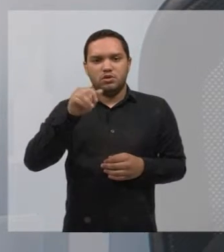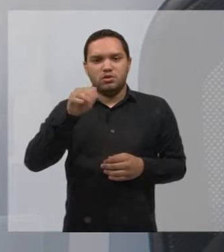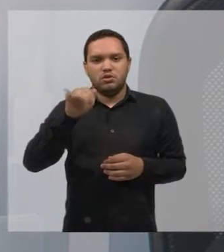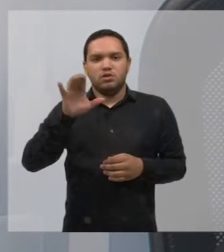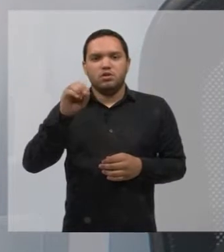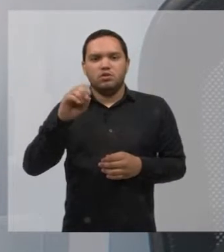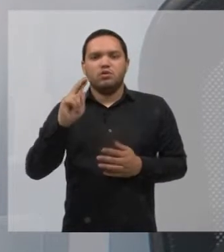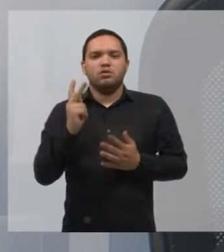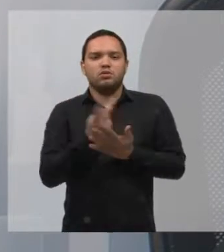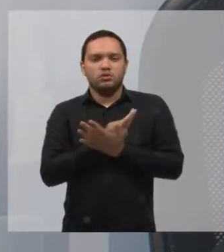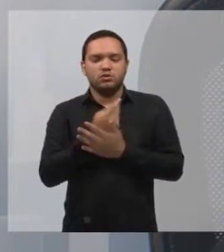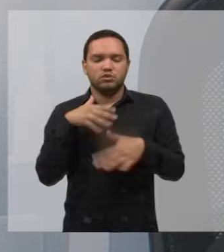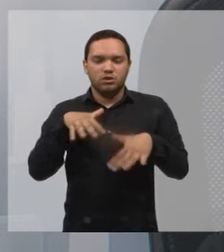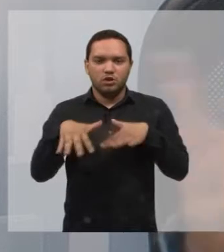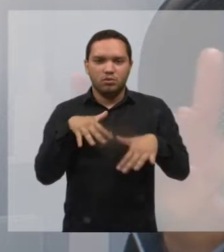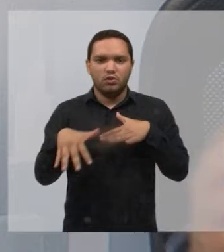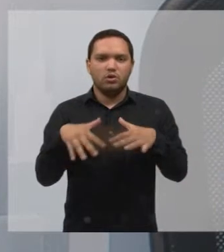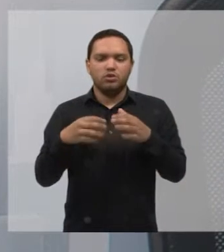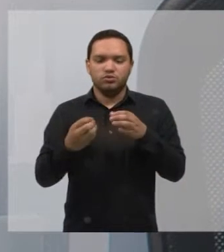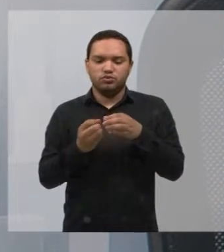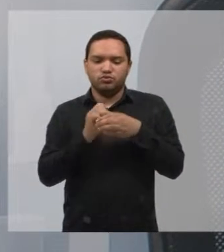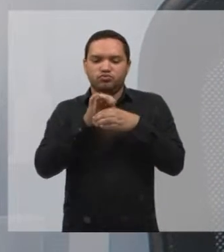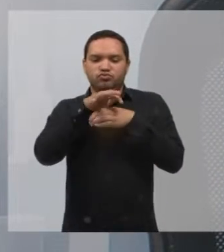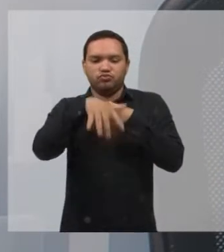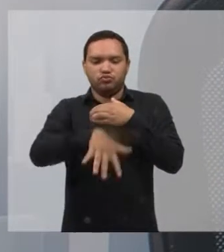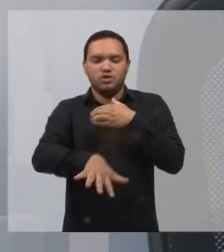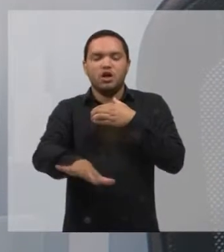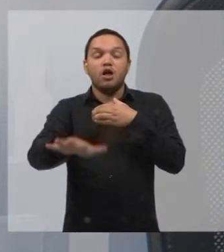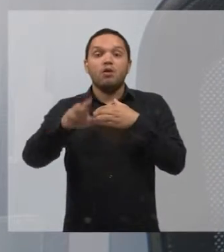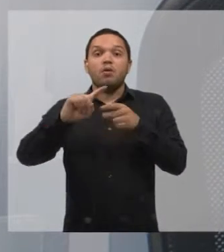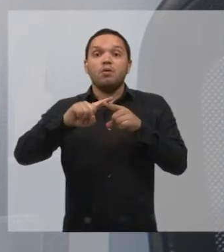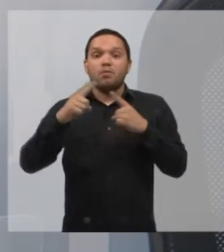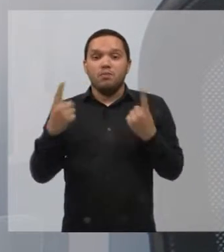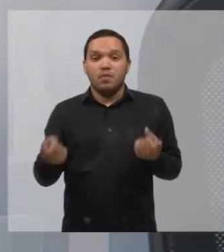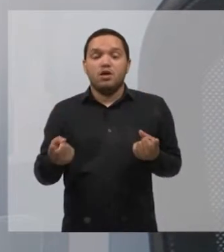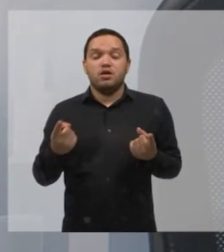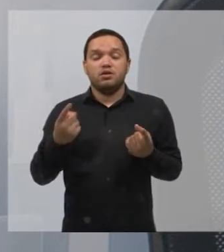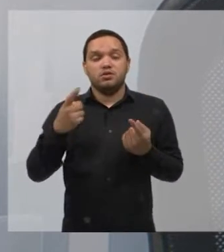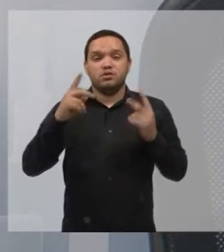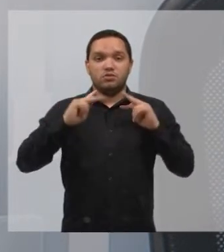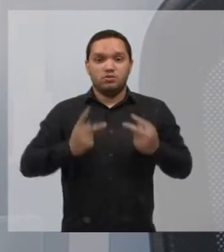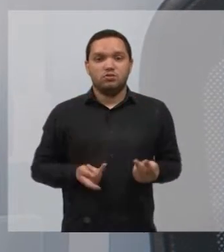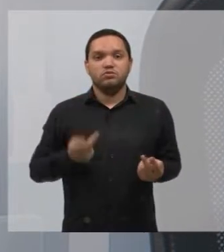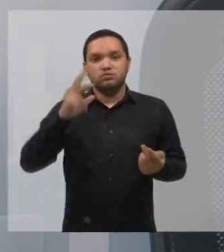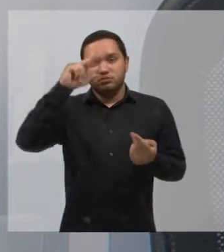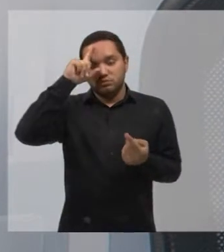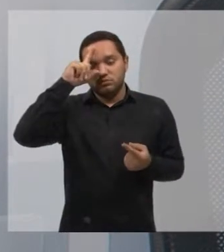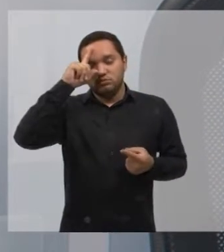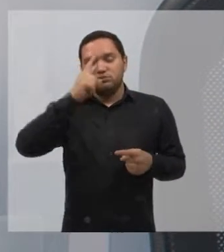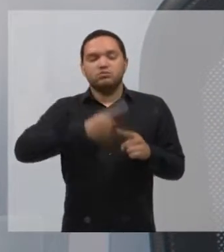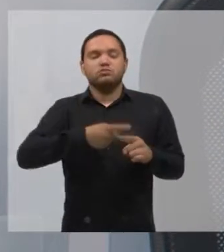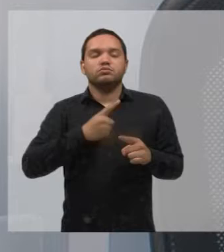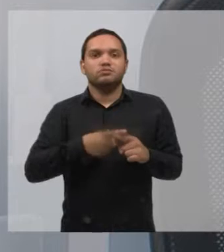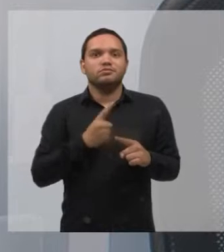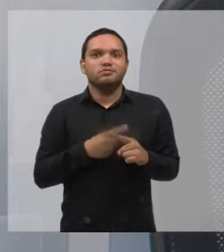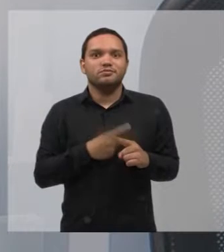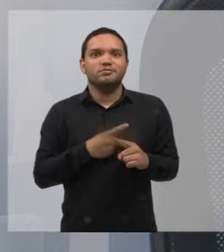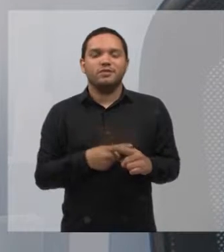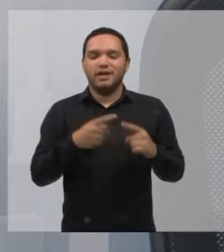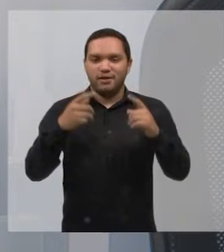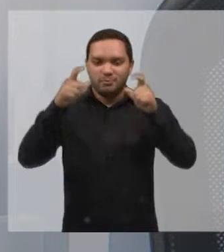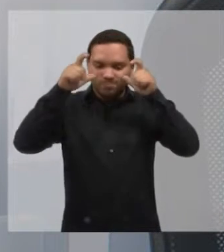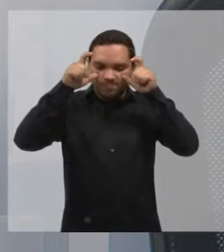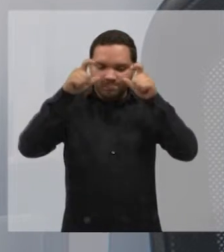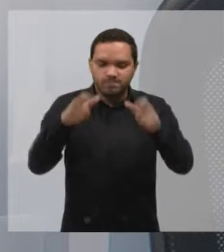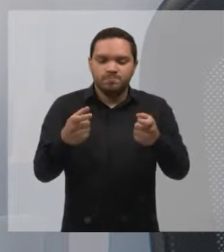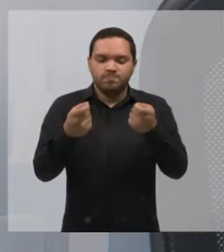de vulcão, terremotos, mas no nosso caso não, né? O erro humano mesmo, né? É o desejo de